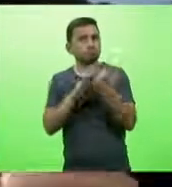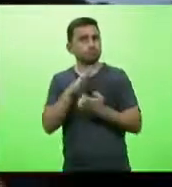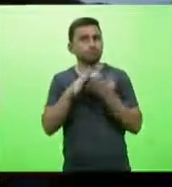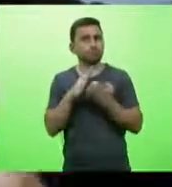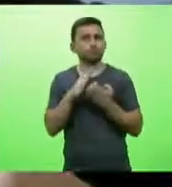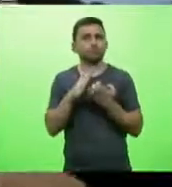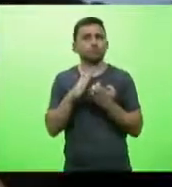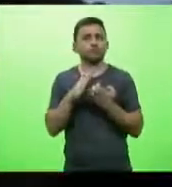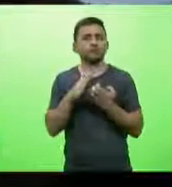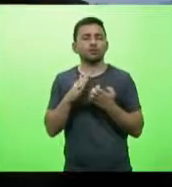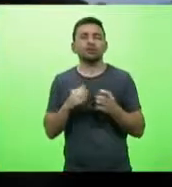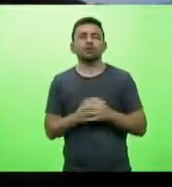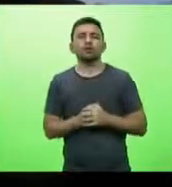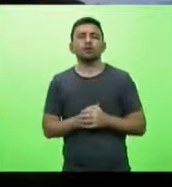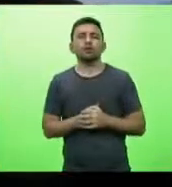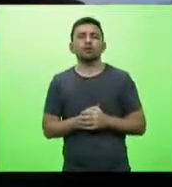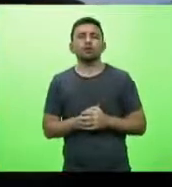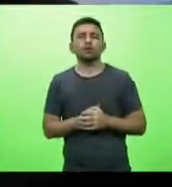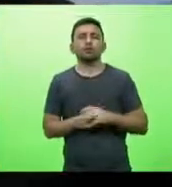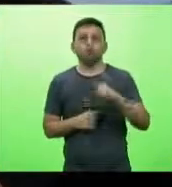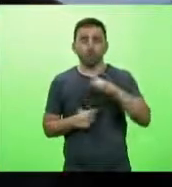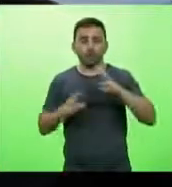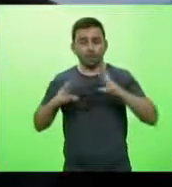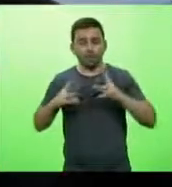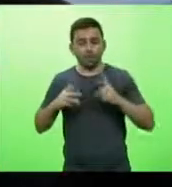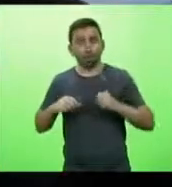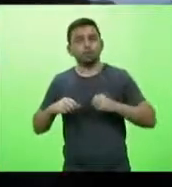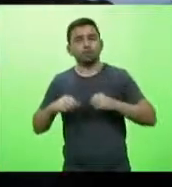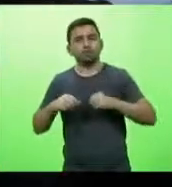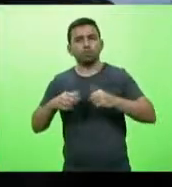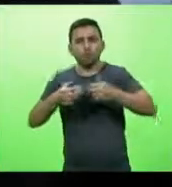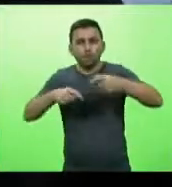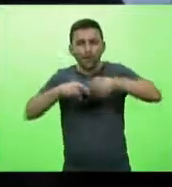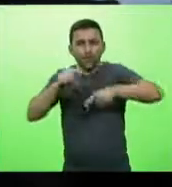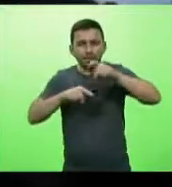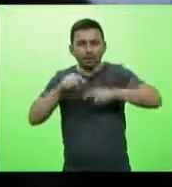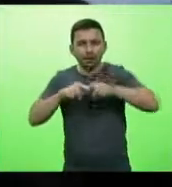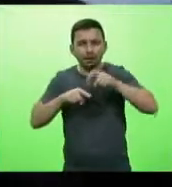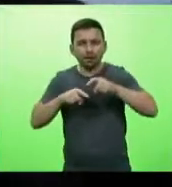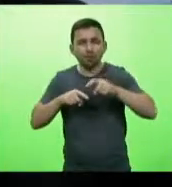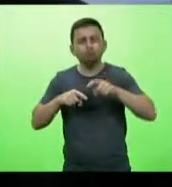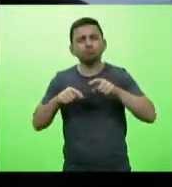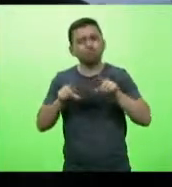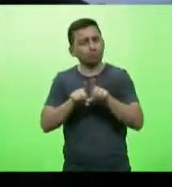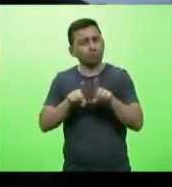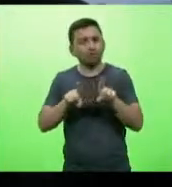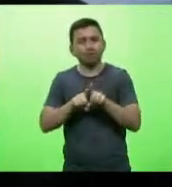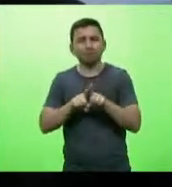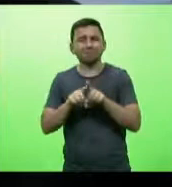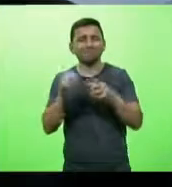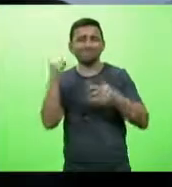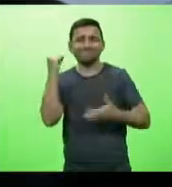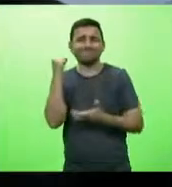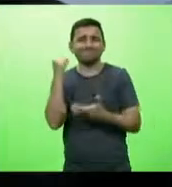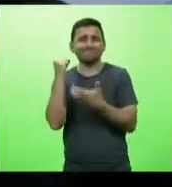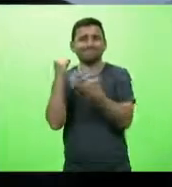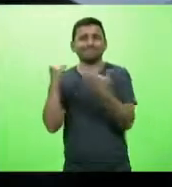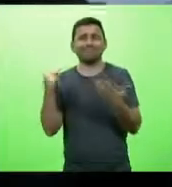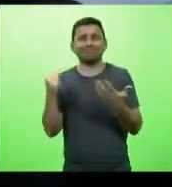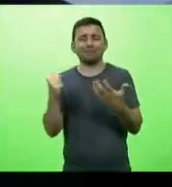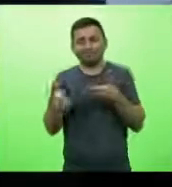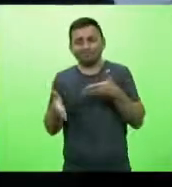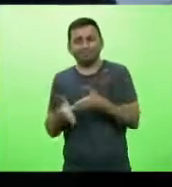A esterilização dos equipamentos, a mesma coisa. Então, é uma burocracia, é um